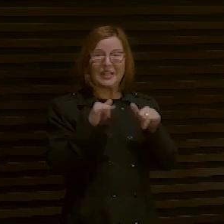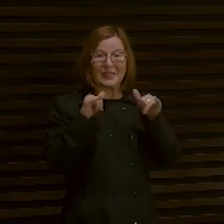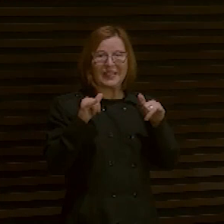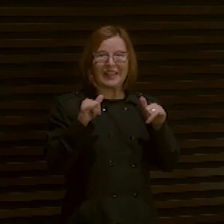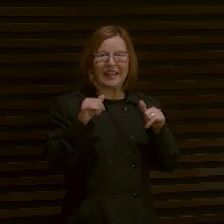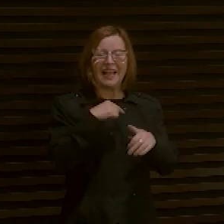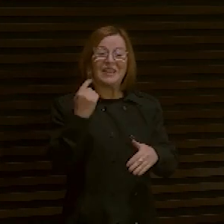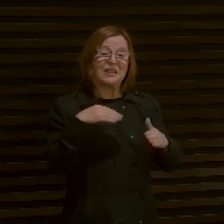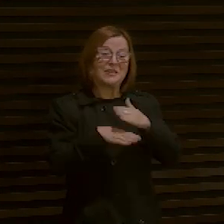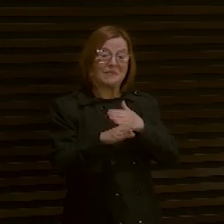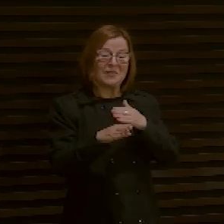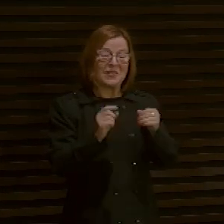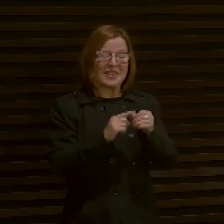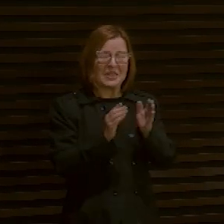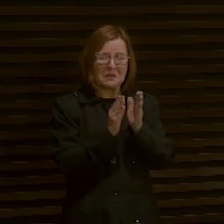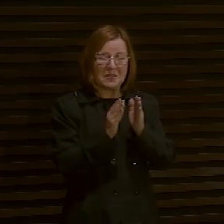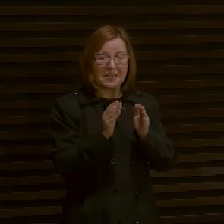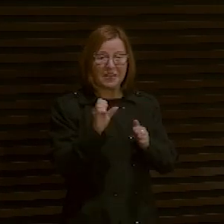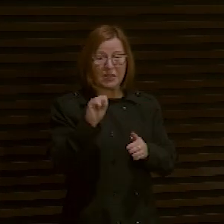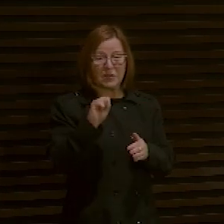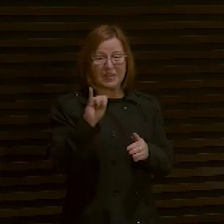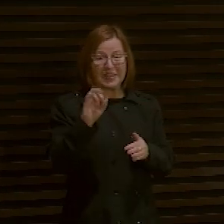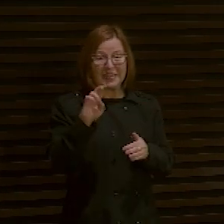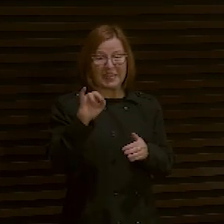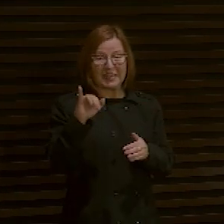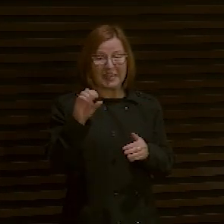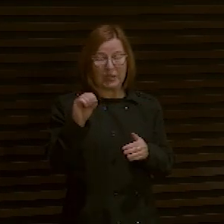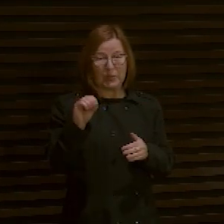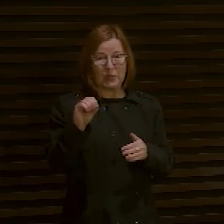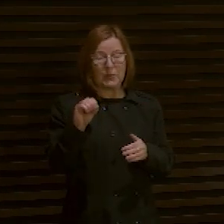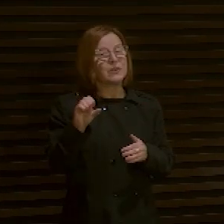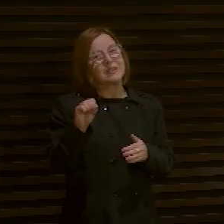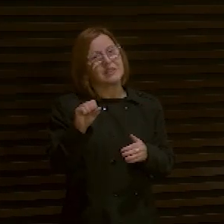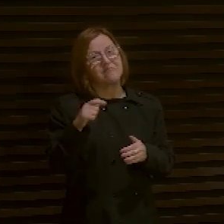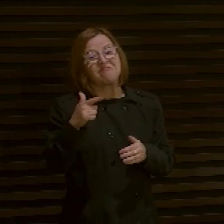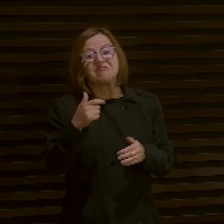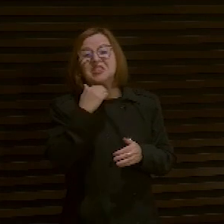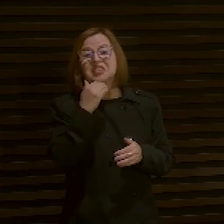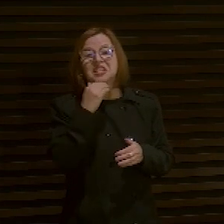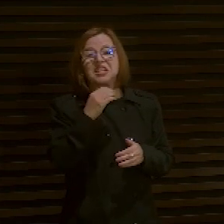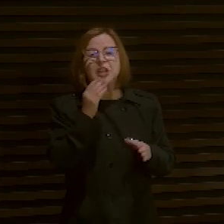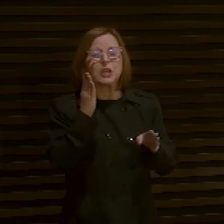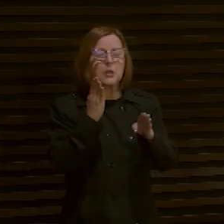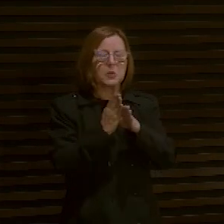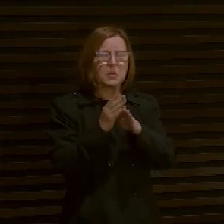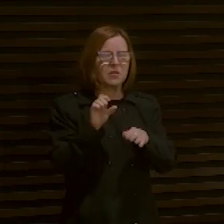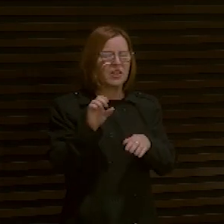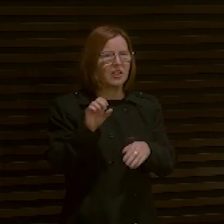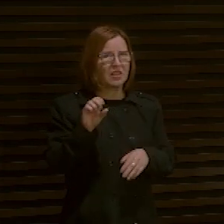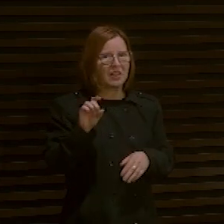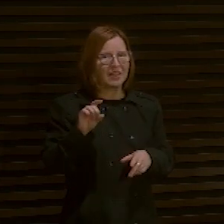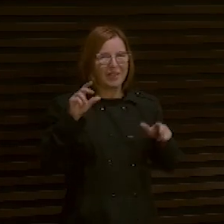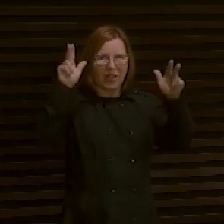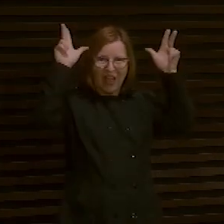fomos ao arraial dos sírios, e lá não vimos nem ouvimos ninguém. Encontramos apenas os cavalos e os jumentos amarrados e as